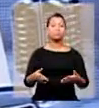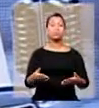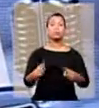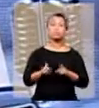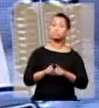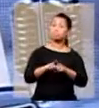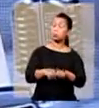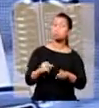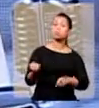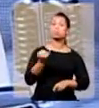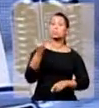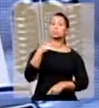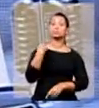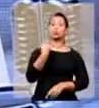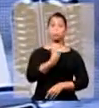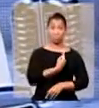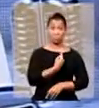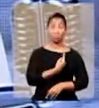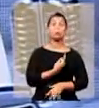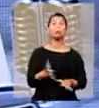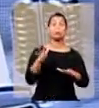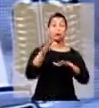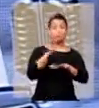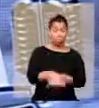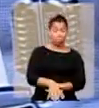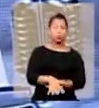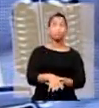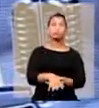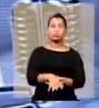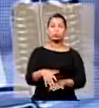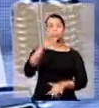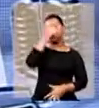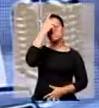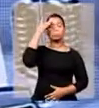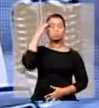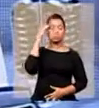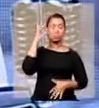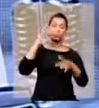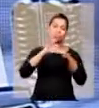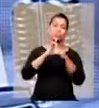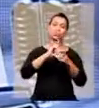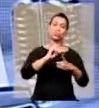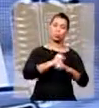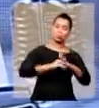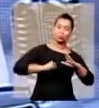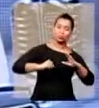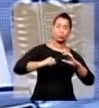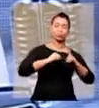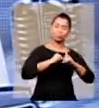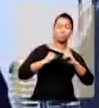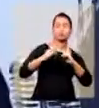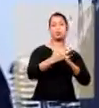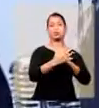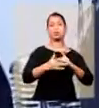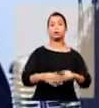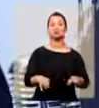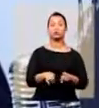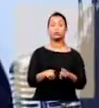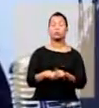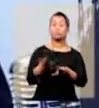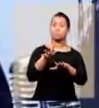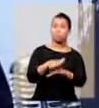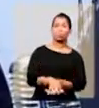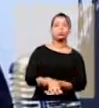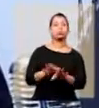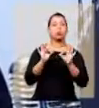dessas pessoas na sociedade e uma inclusão qualificada. Entendo. Né? Inclusive, você falou do índice, Rio Preto apareceu